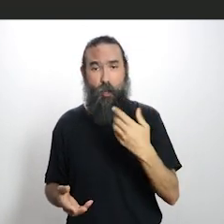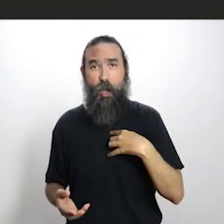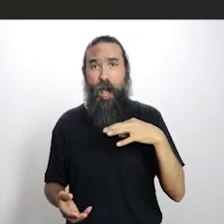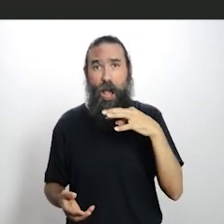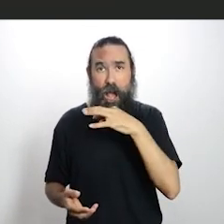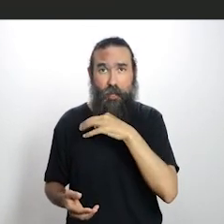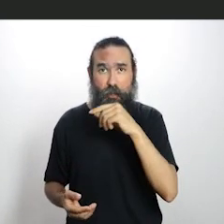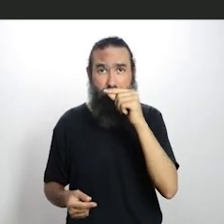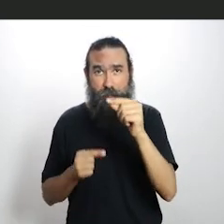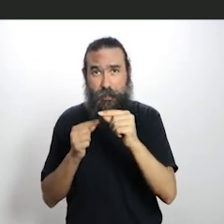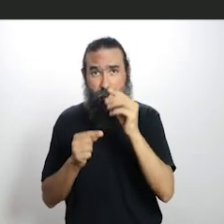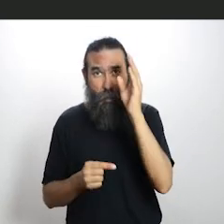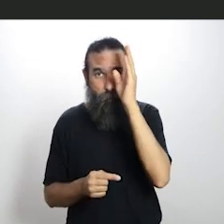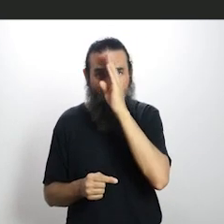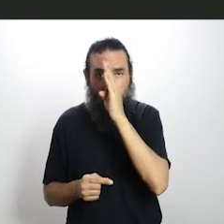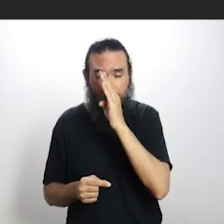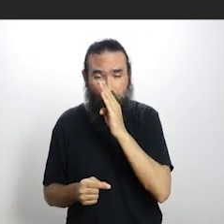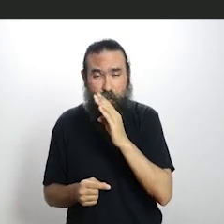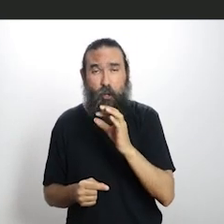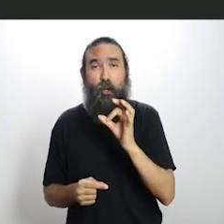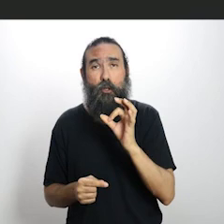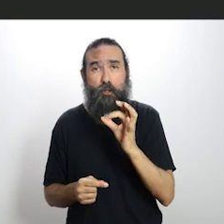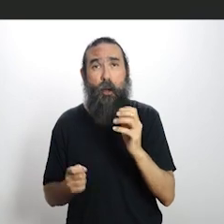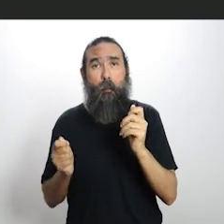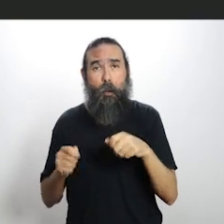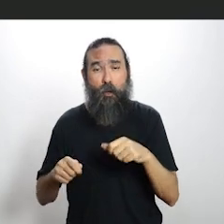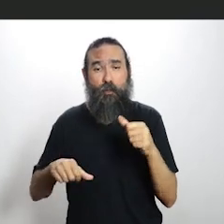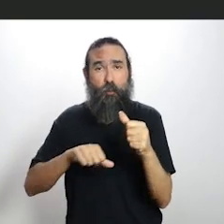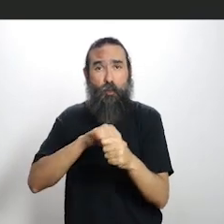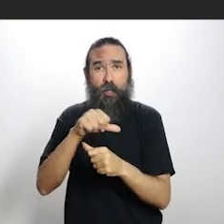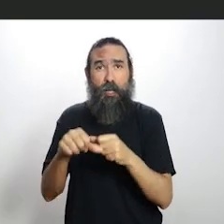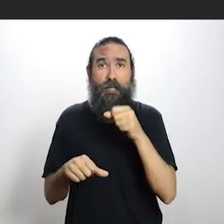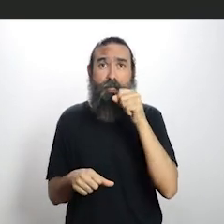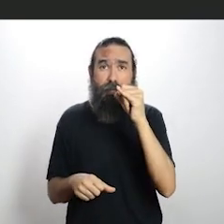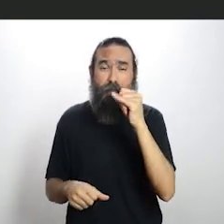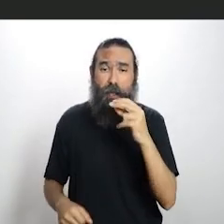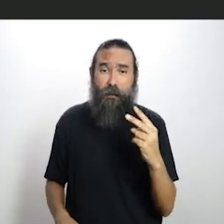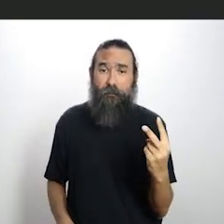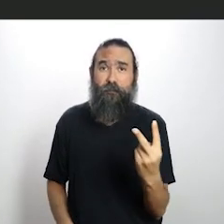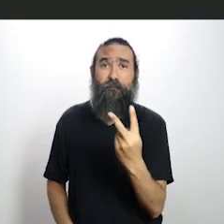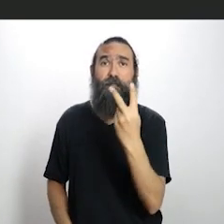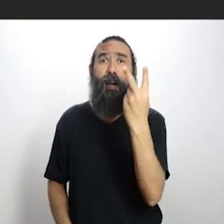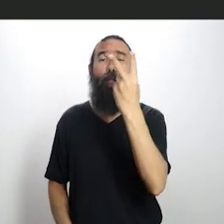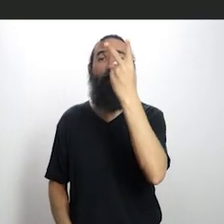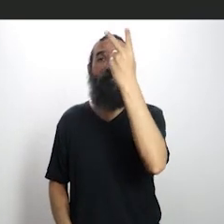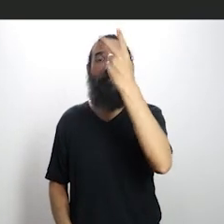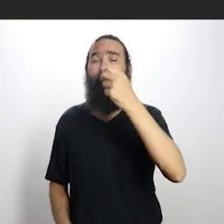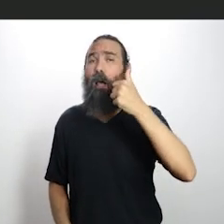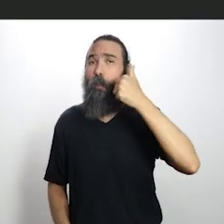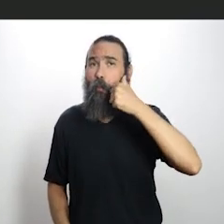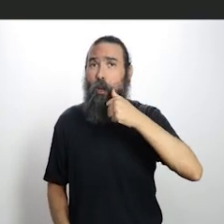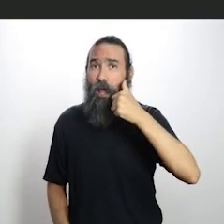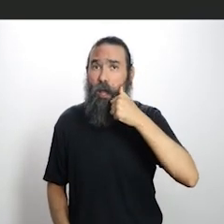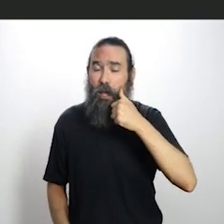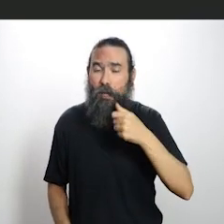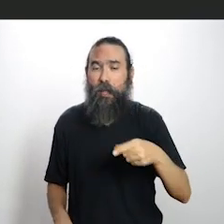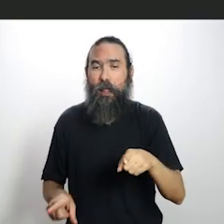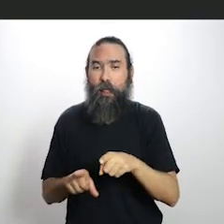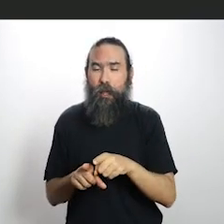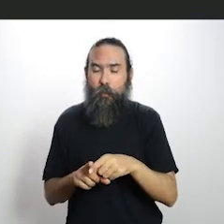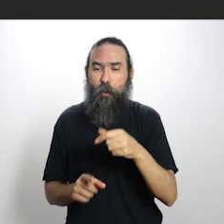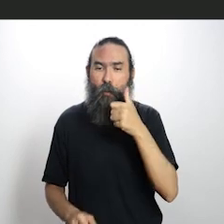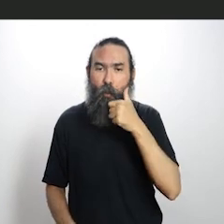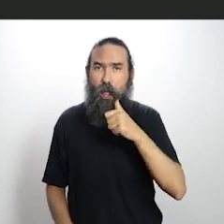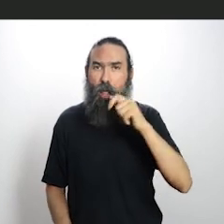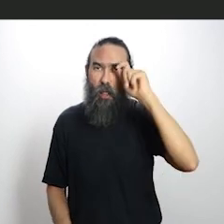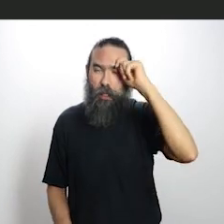mulheres negras sabe a Xambá hoje chegou com 90 anos de história você que puder